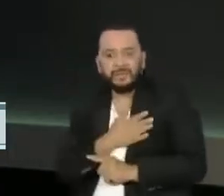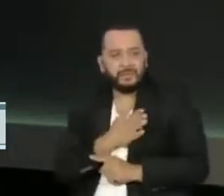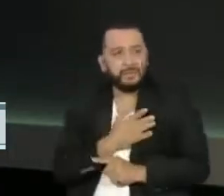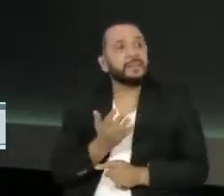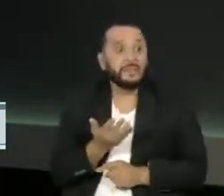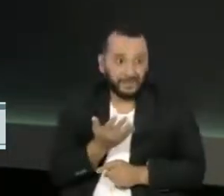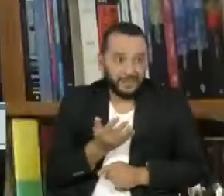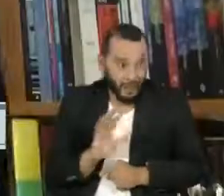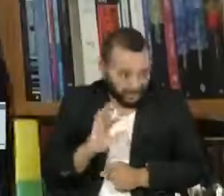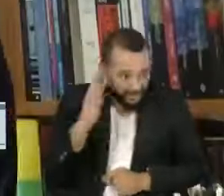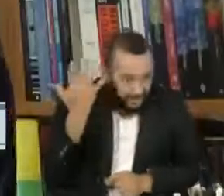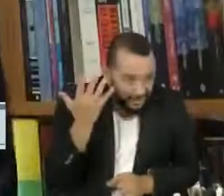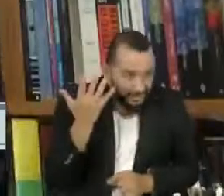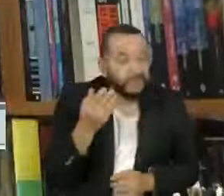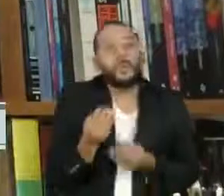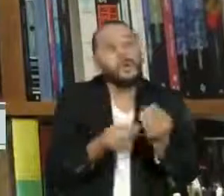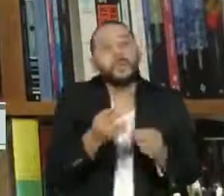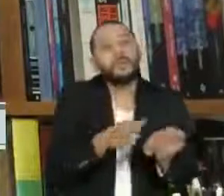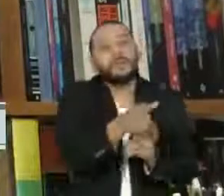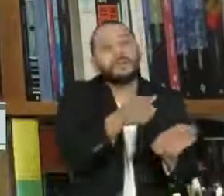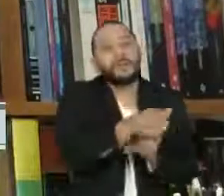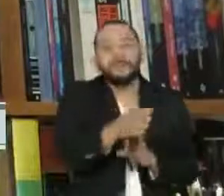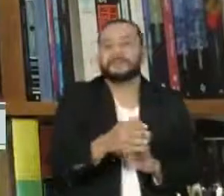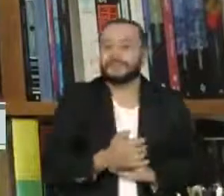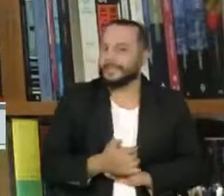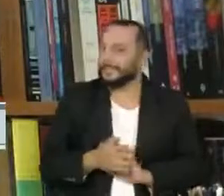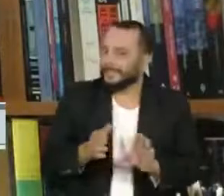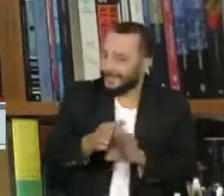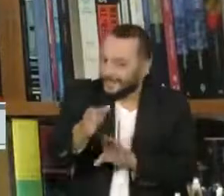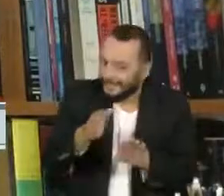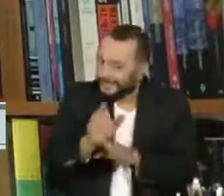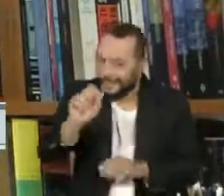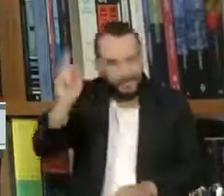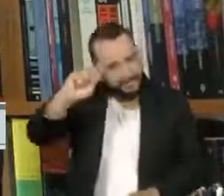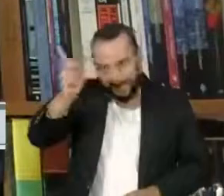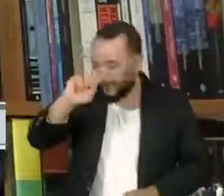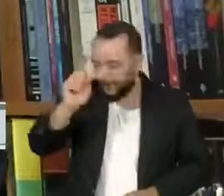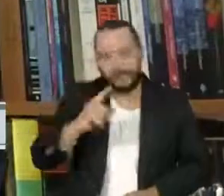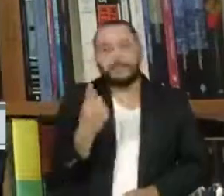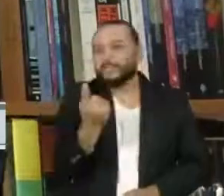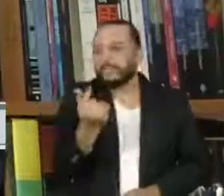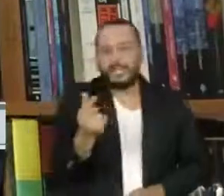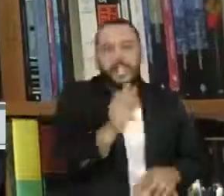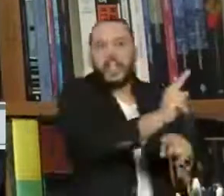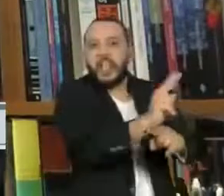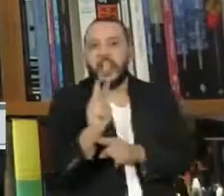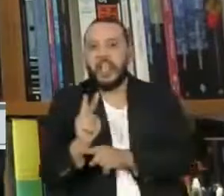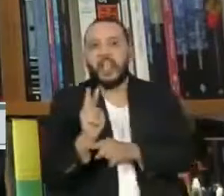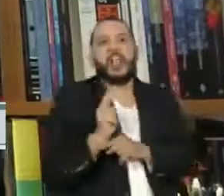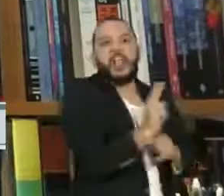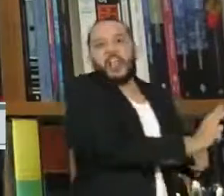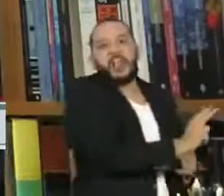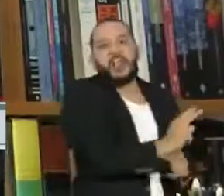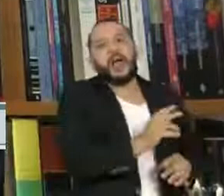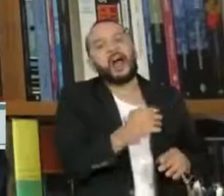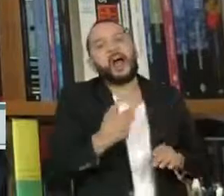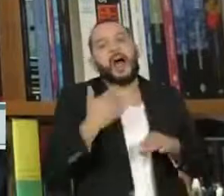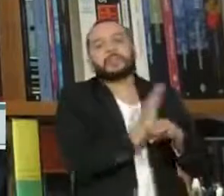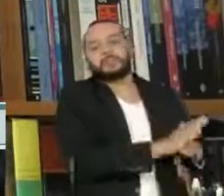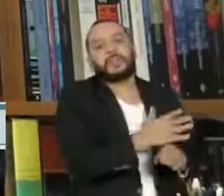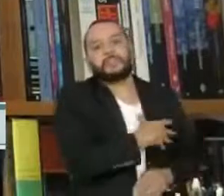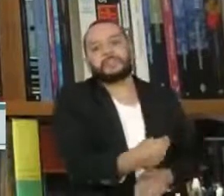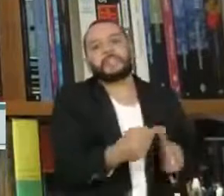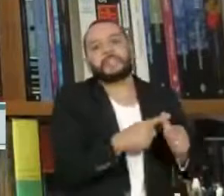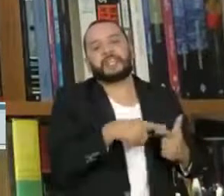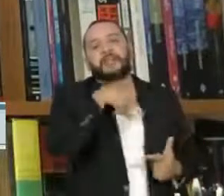Proteste nestes casos? Pois é, Joyce, a nossa recomendação é não fazer um crédito para ajudar um filho, um neto, um